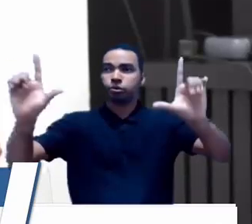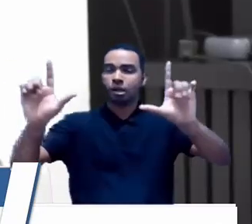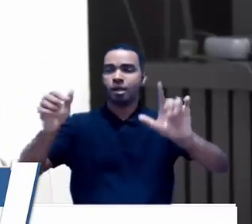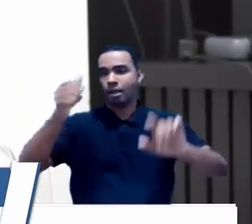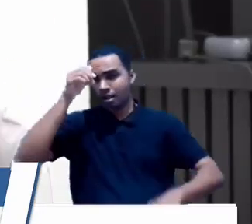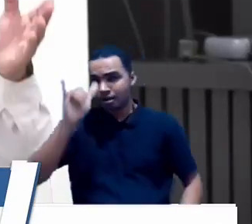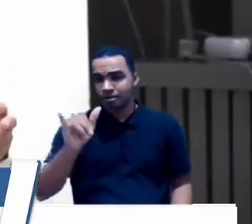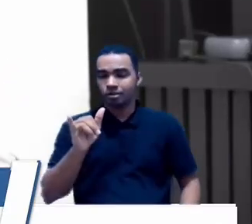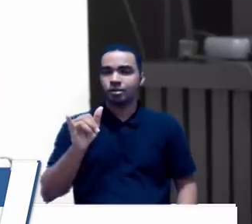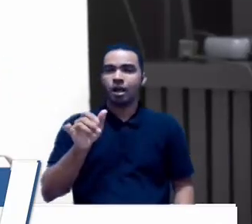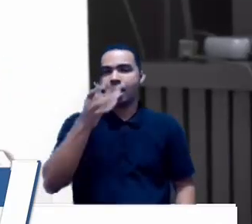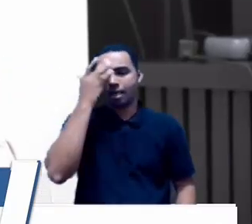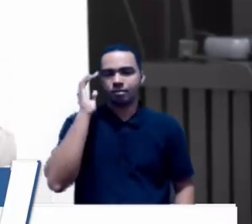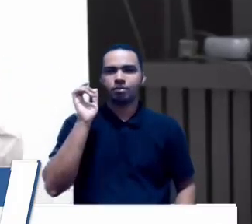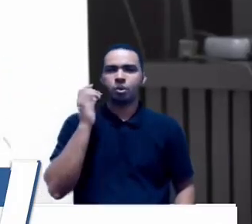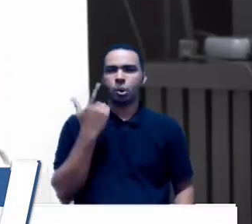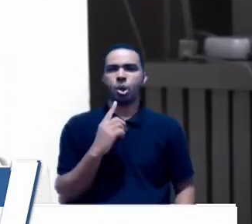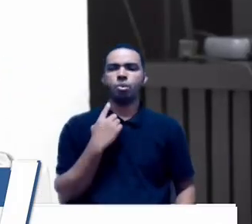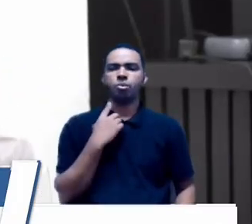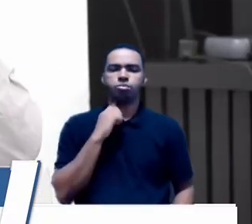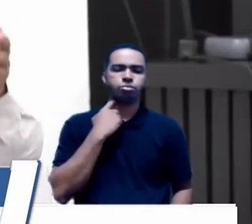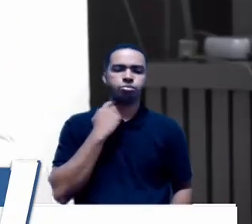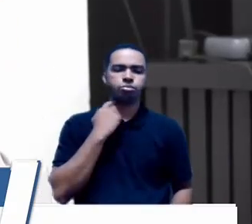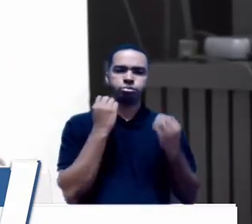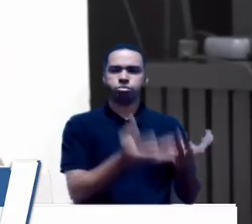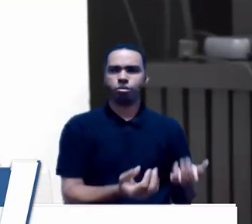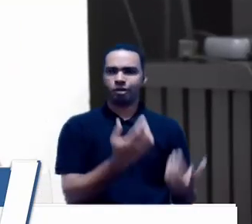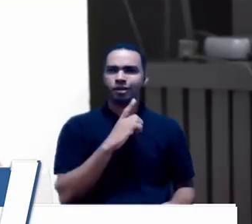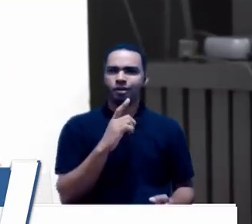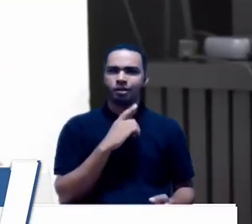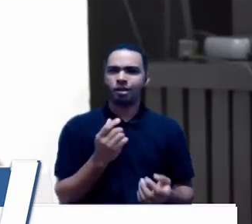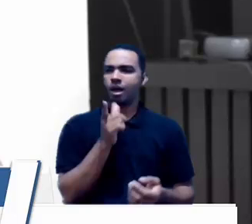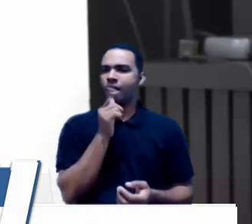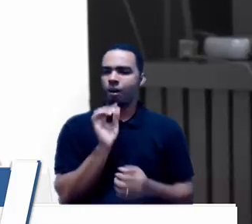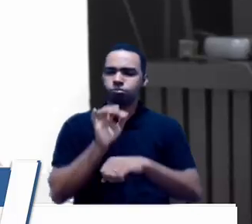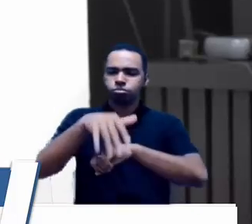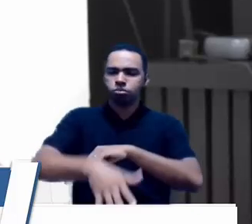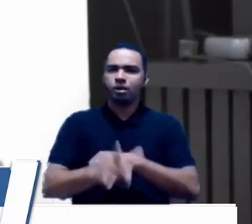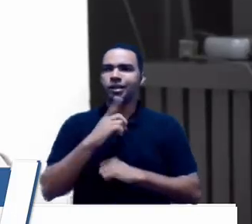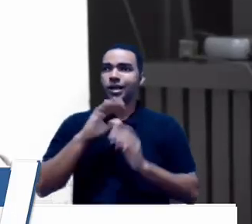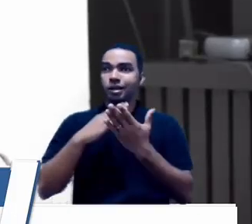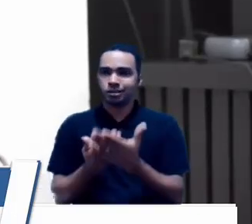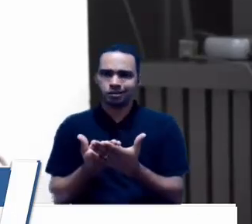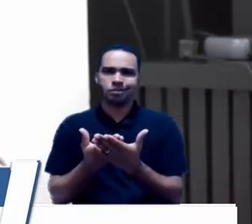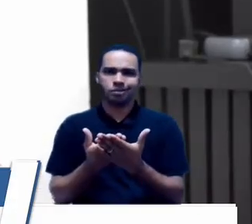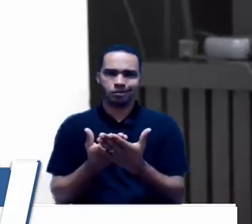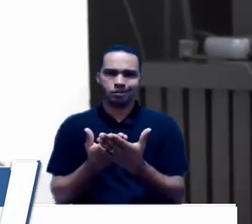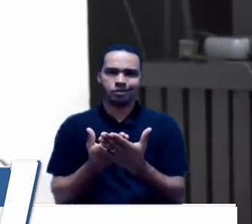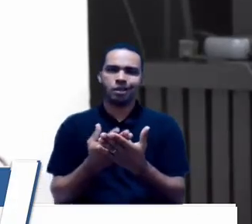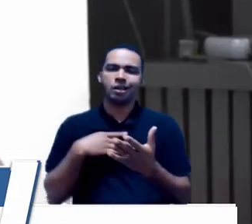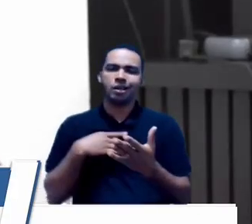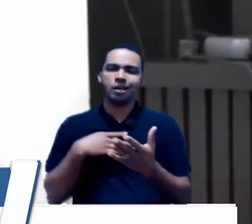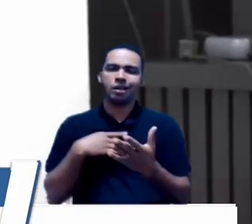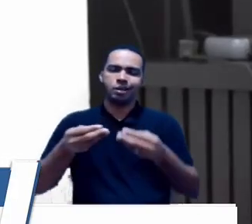pessoal não jogar lixo por fogo, né, porque lá tem nascente de água, tem escola. Então é uma coisa que vem prejudicando muito a